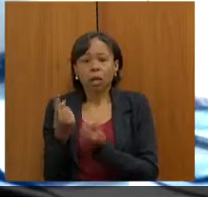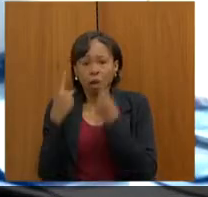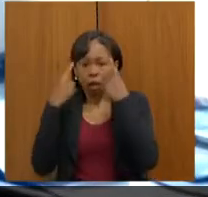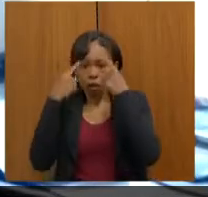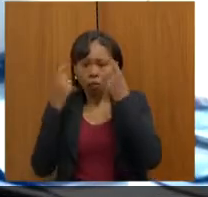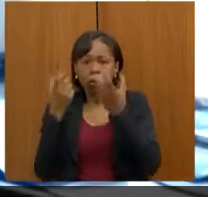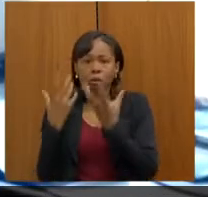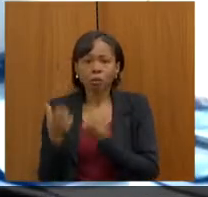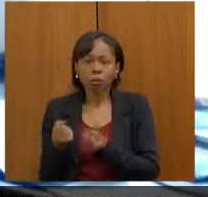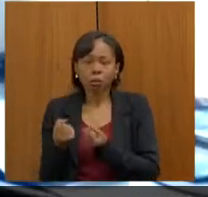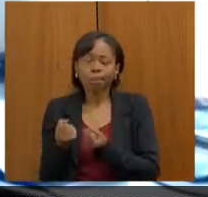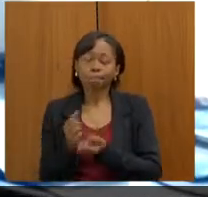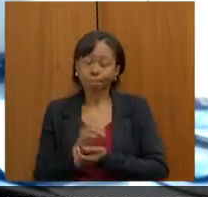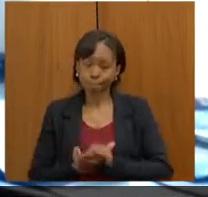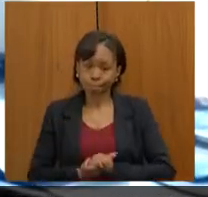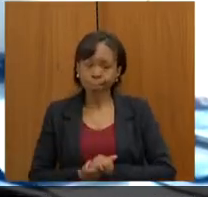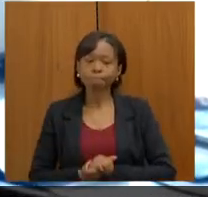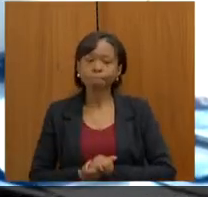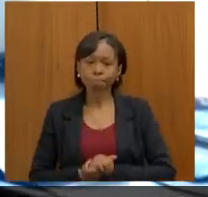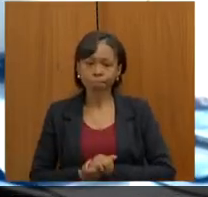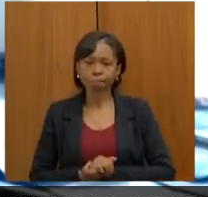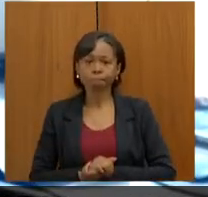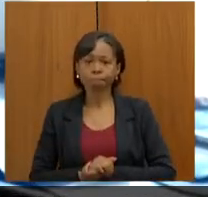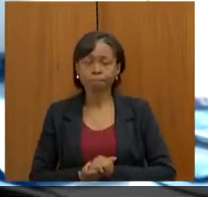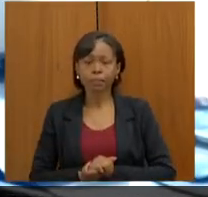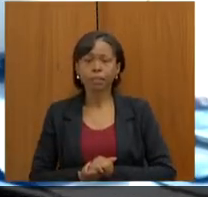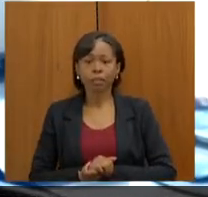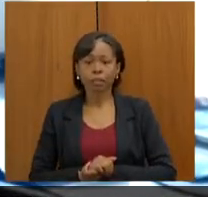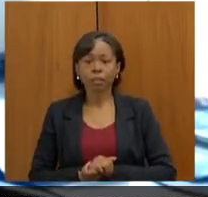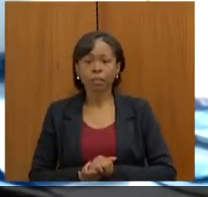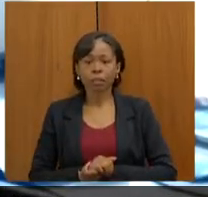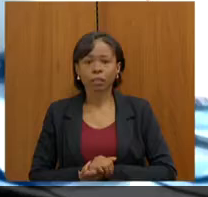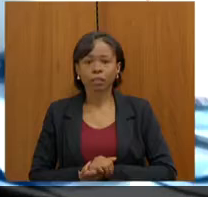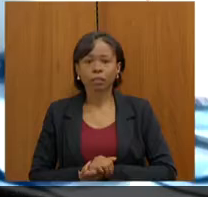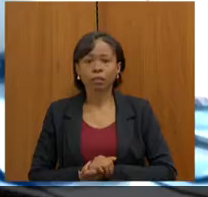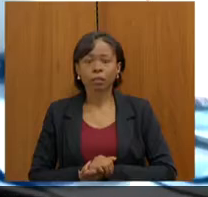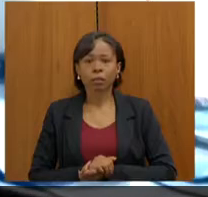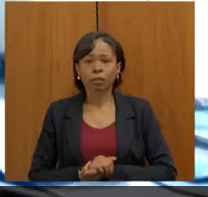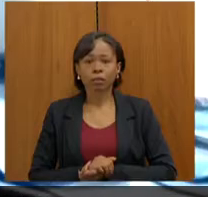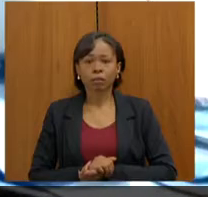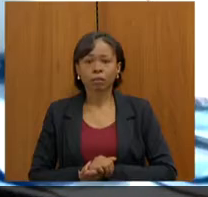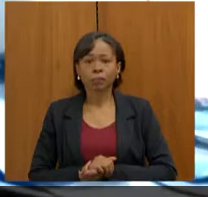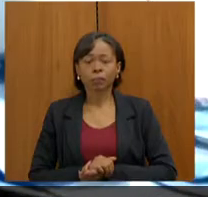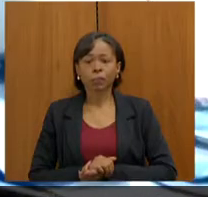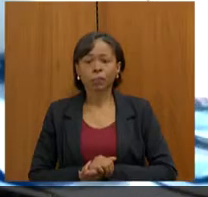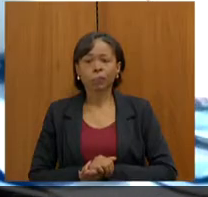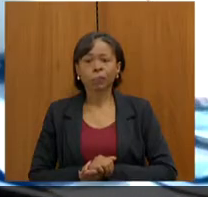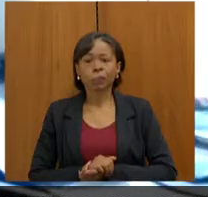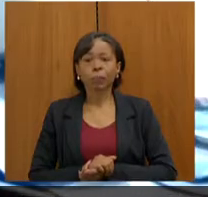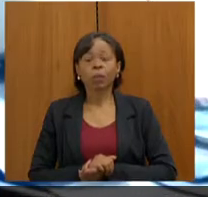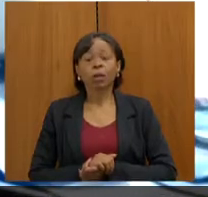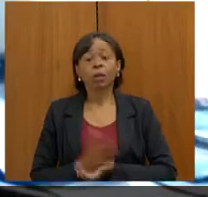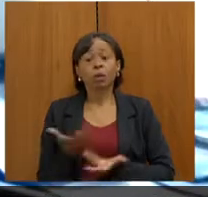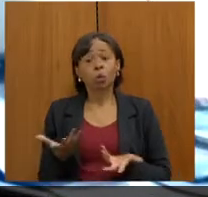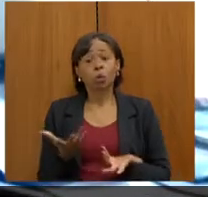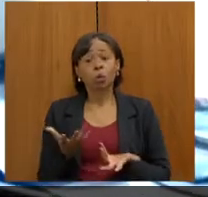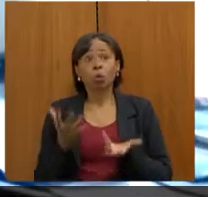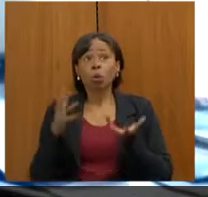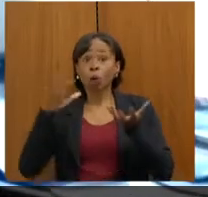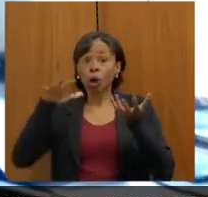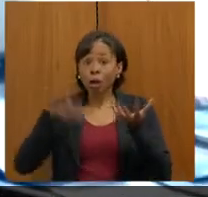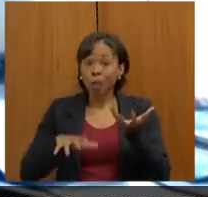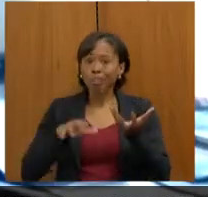que para fechar eu acho que nós temos aí né O parlamento brasileiro entendimento poderia ser essa É